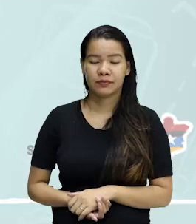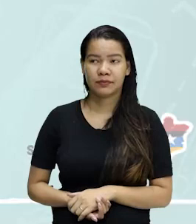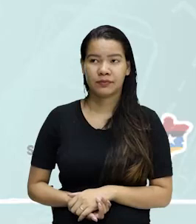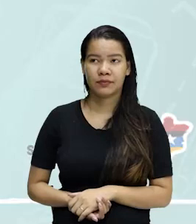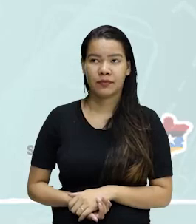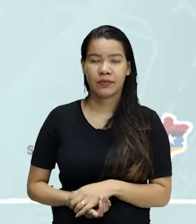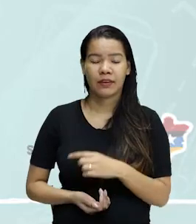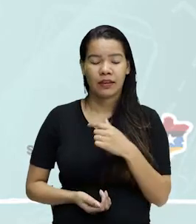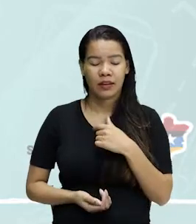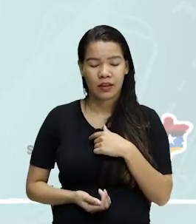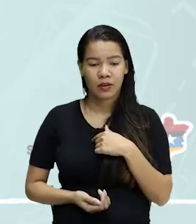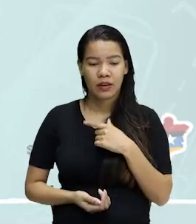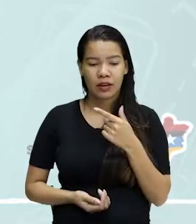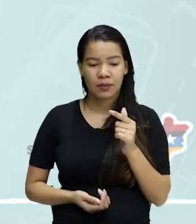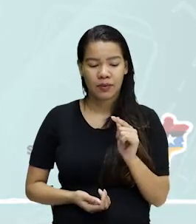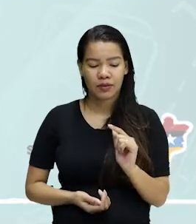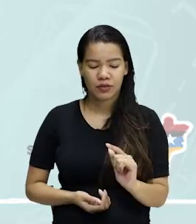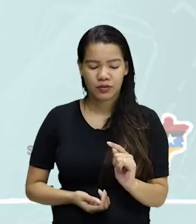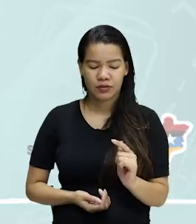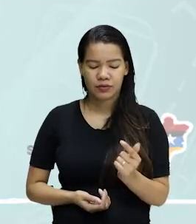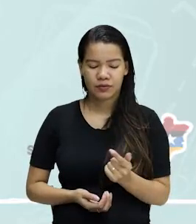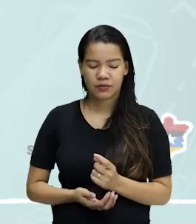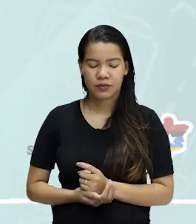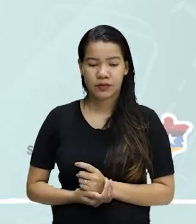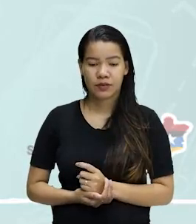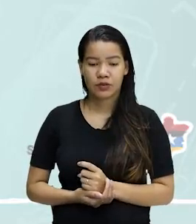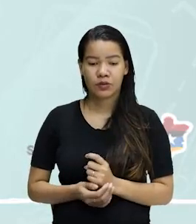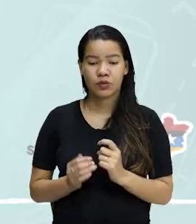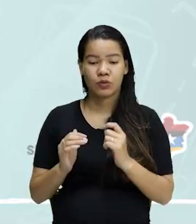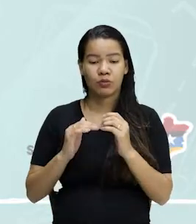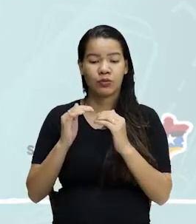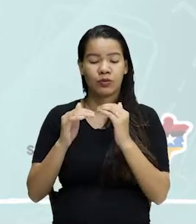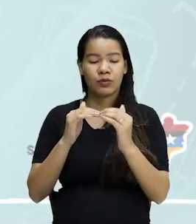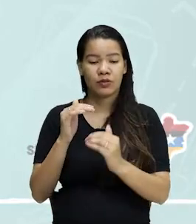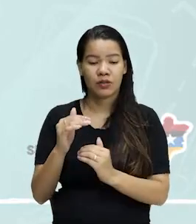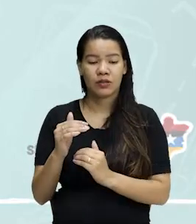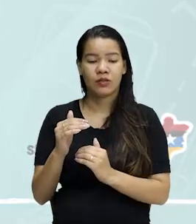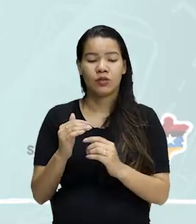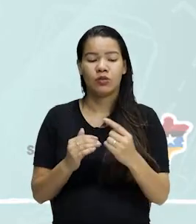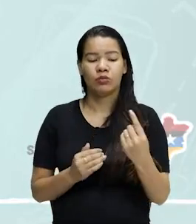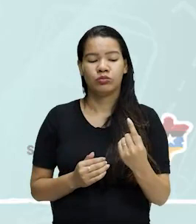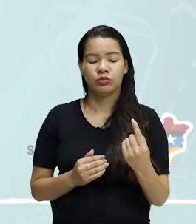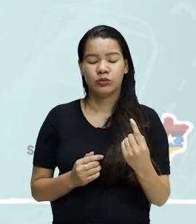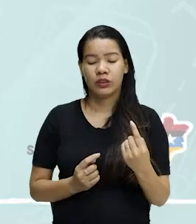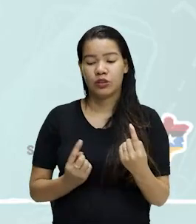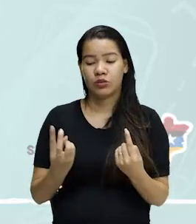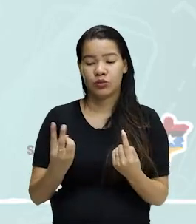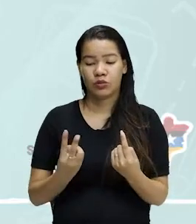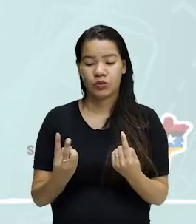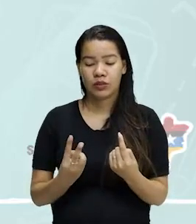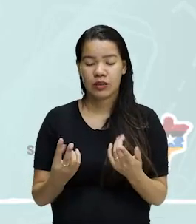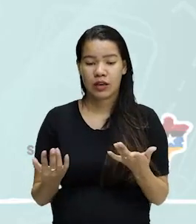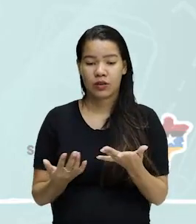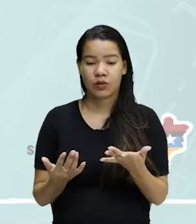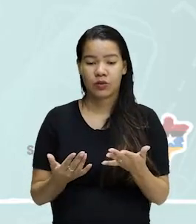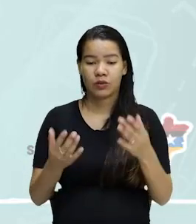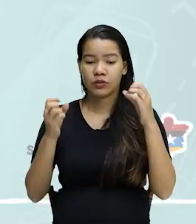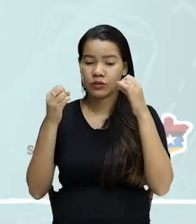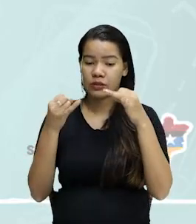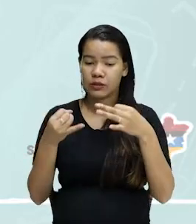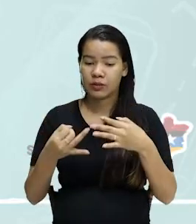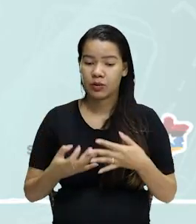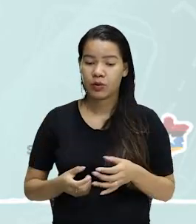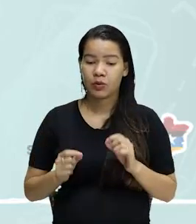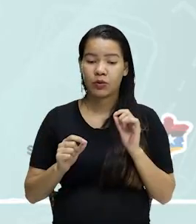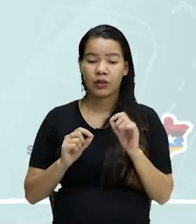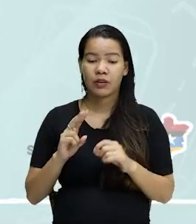eu reescrevi, certo? O processo, a etapa 1 e a etapa 2. Agora, vamos explicar o que vai